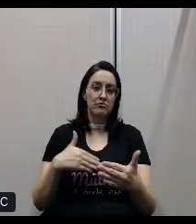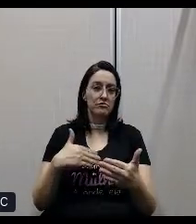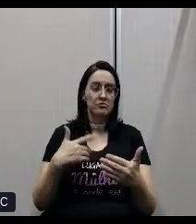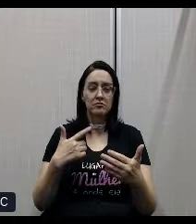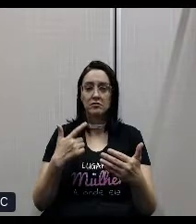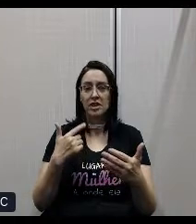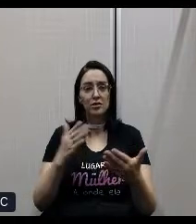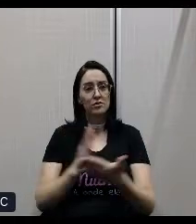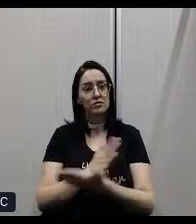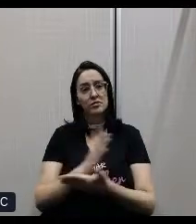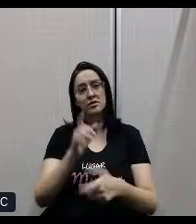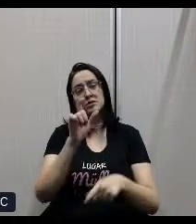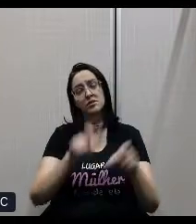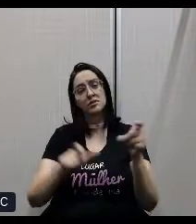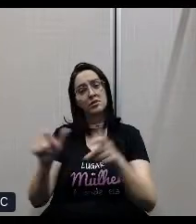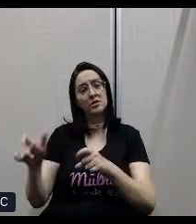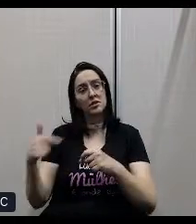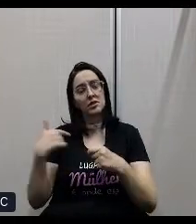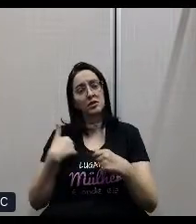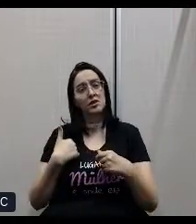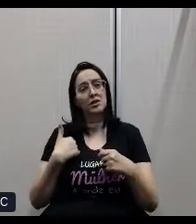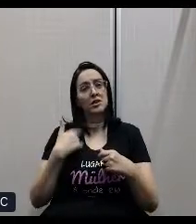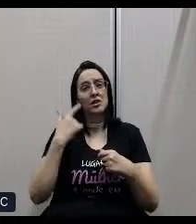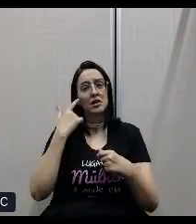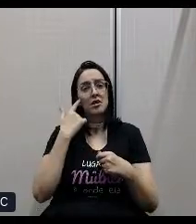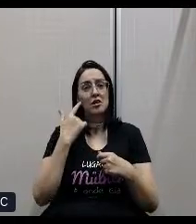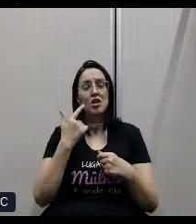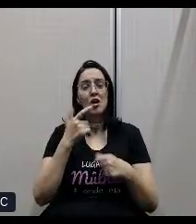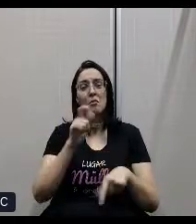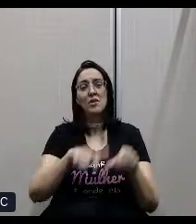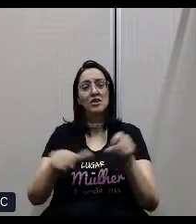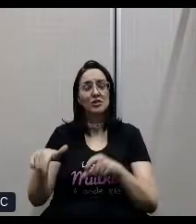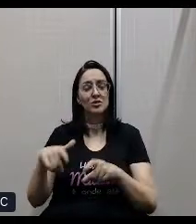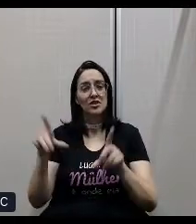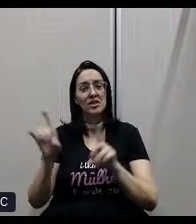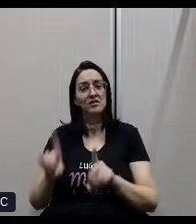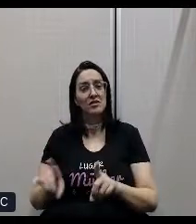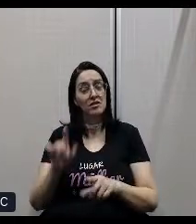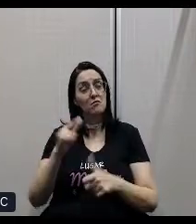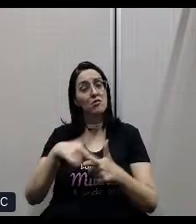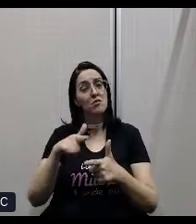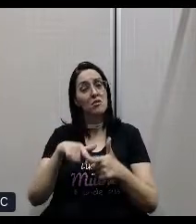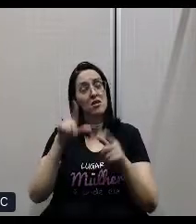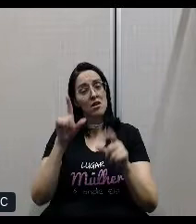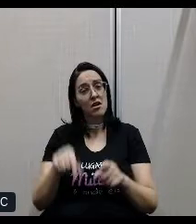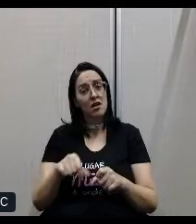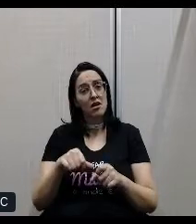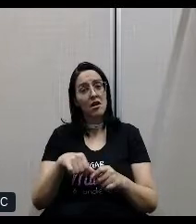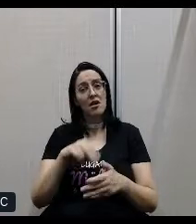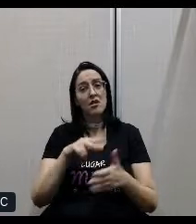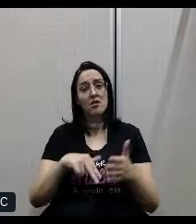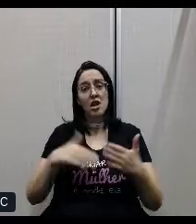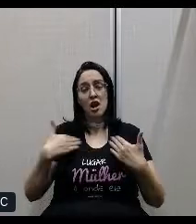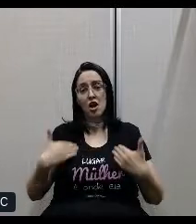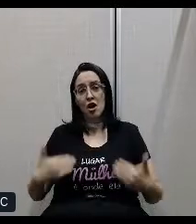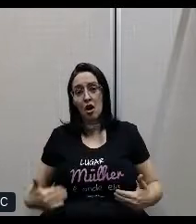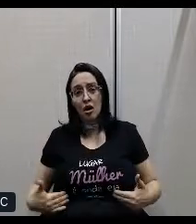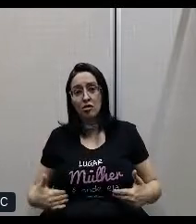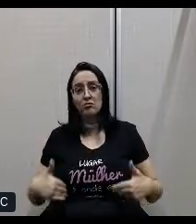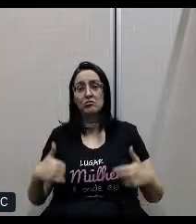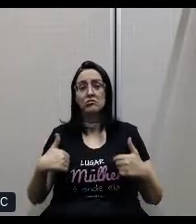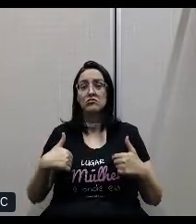pessoas encaram pessoas com deficiência com algum problema. A leitura que fazem sobre corpos dissidentes, né, corpos com